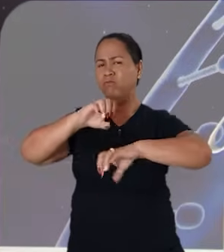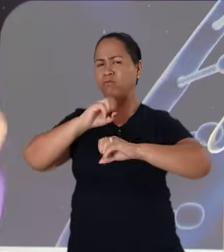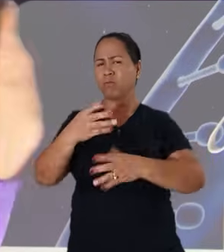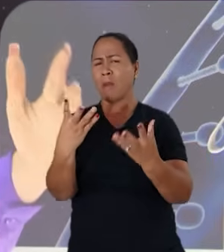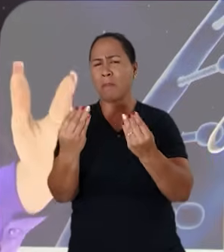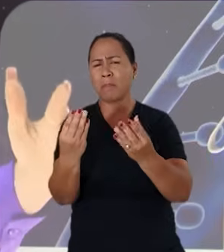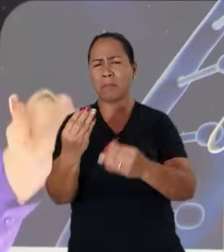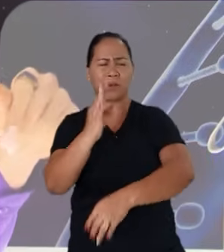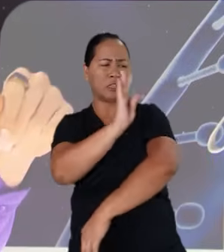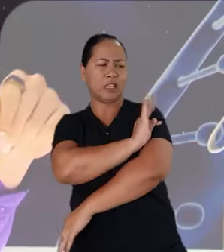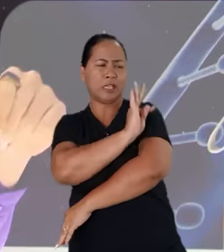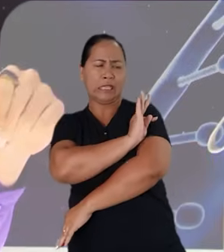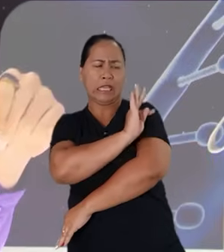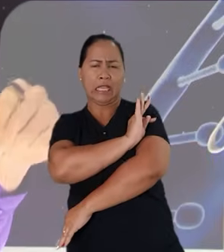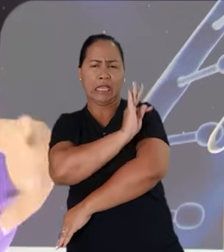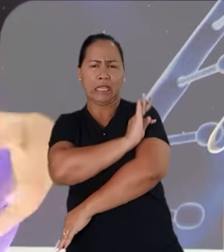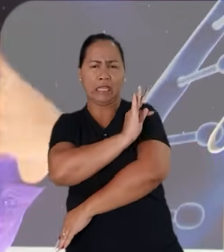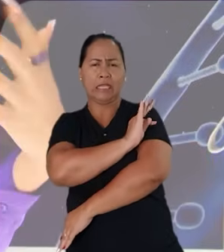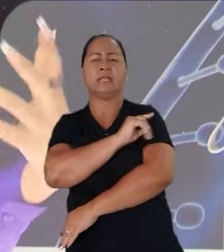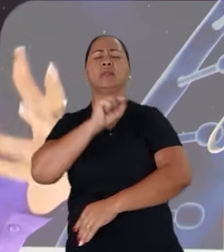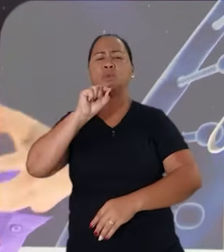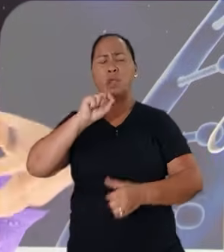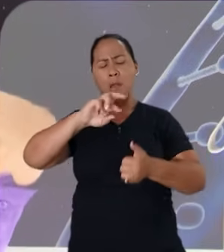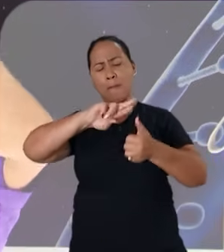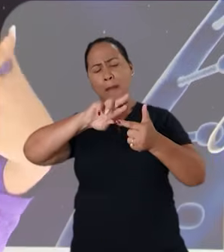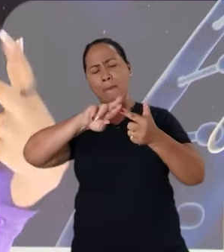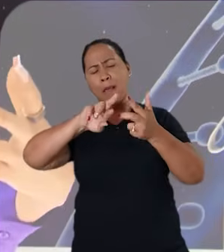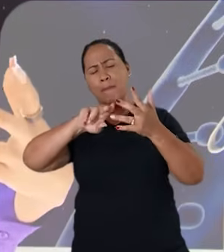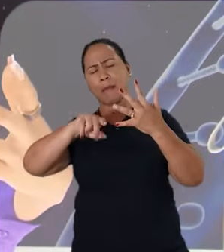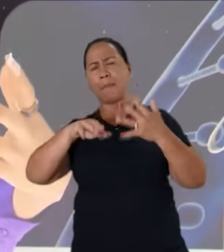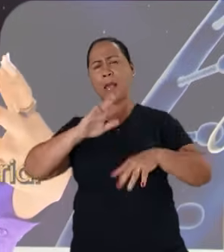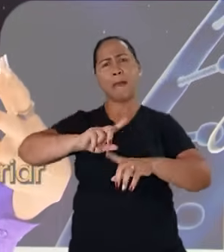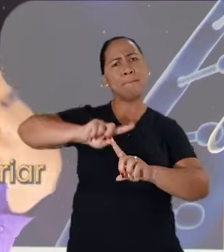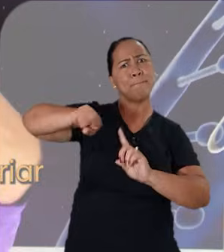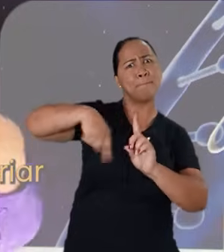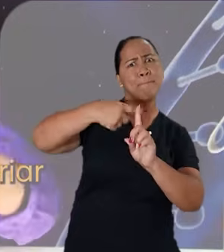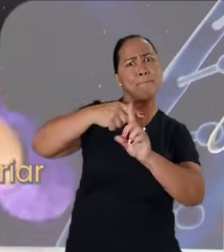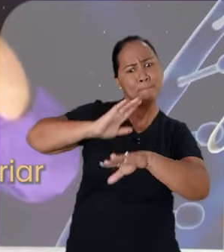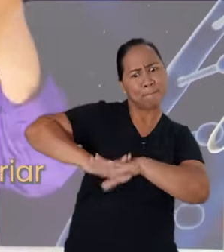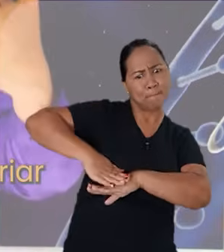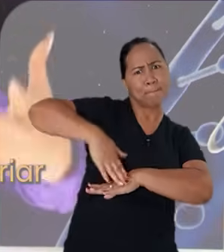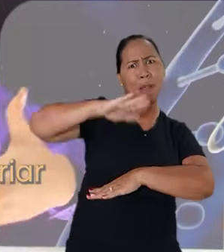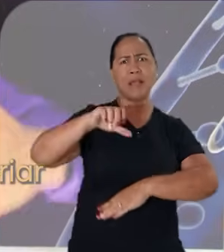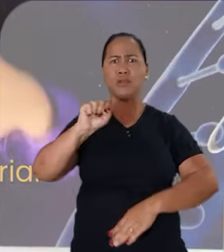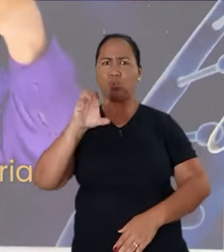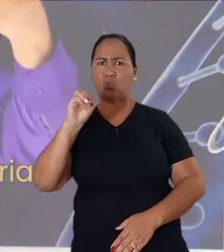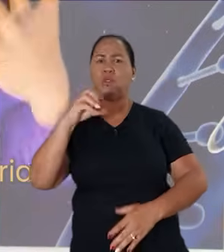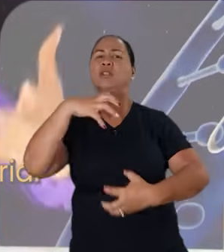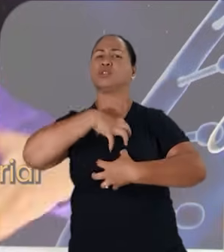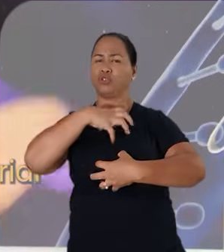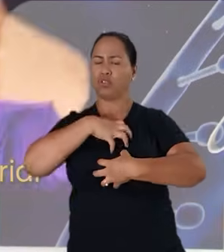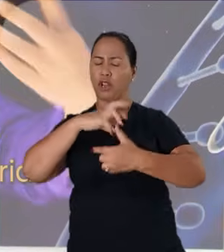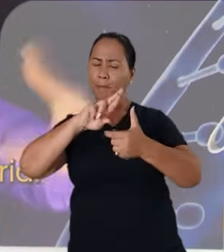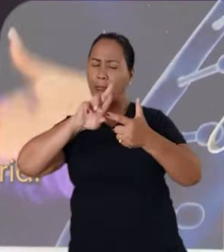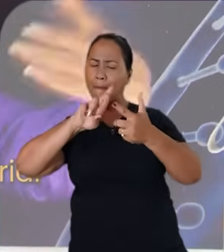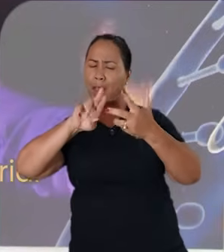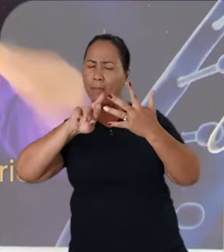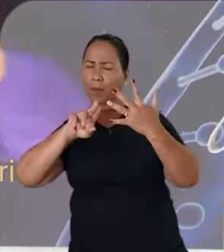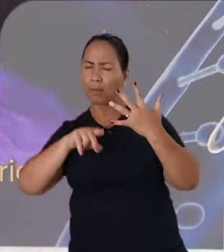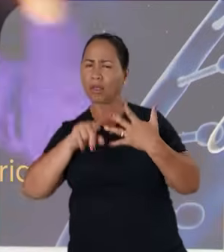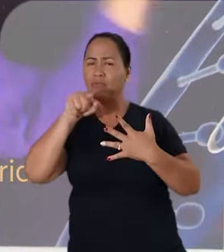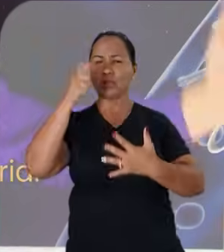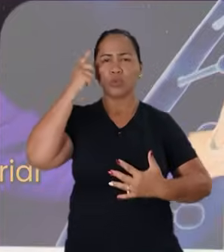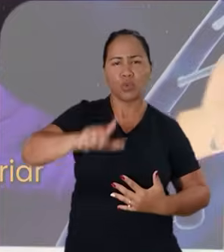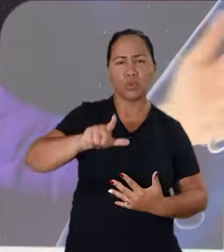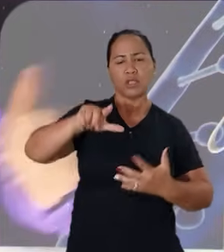Existem muitas técnicas de como co-criar. Chamamos de formas diferentes de co-criar. A realidade